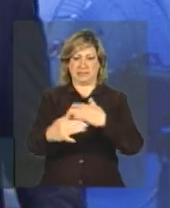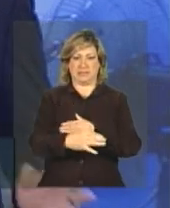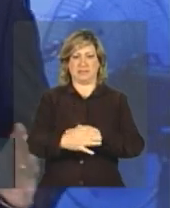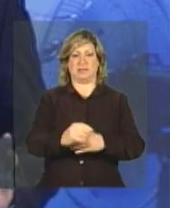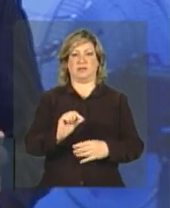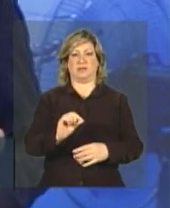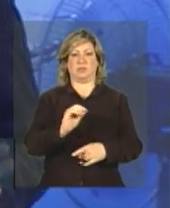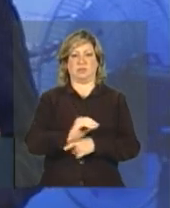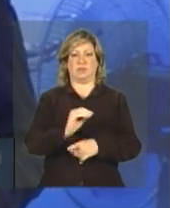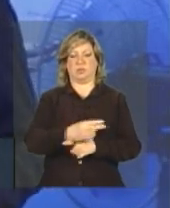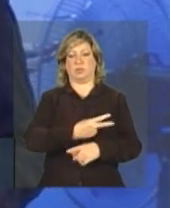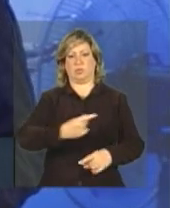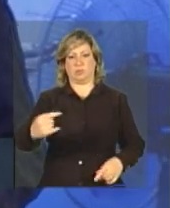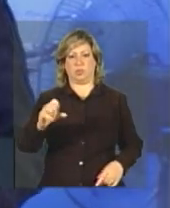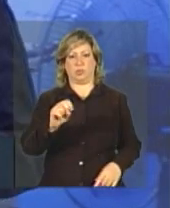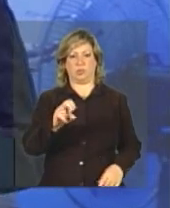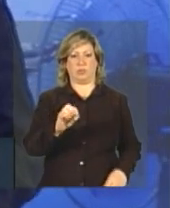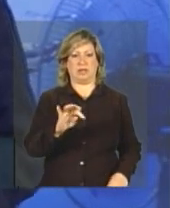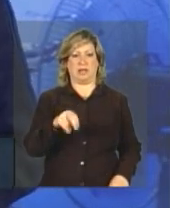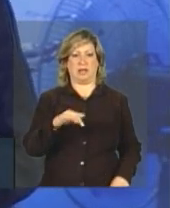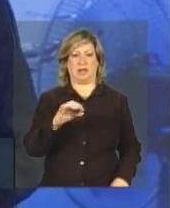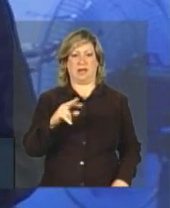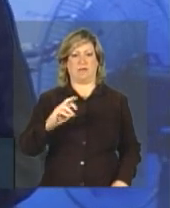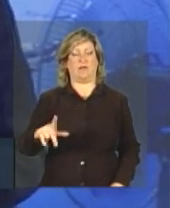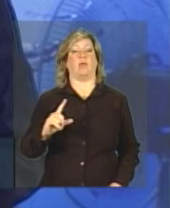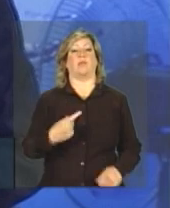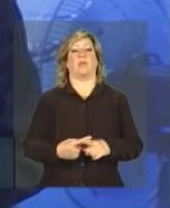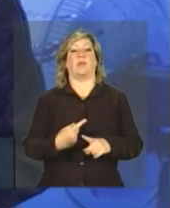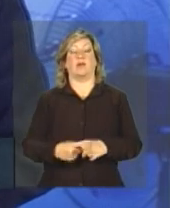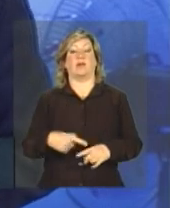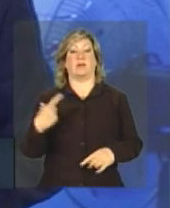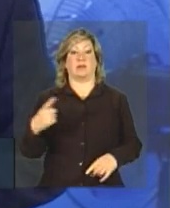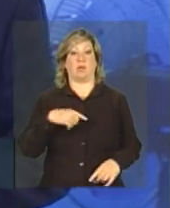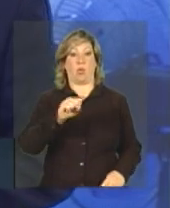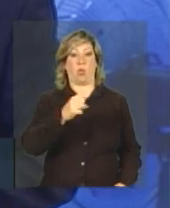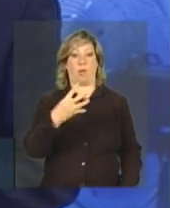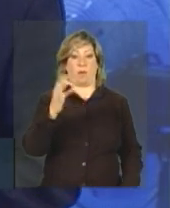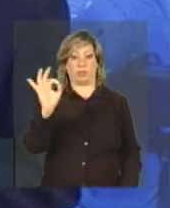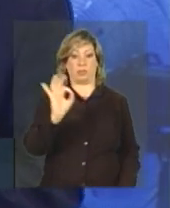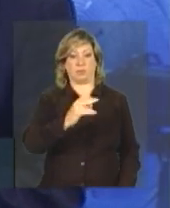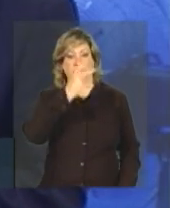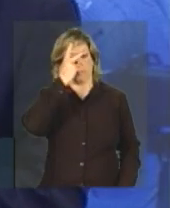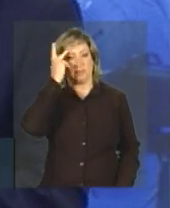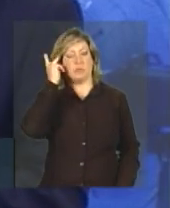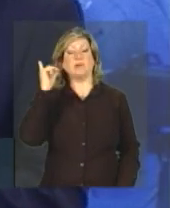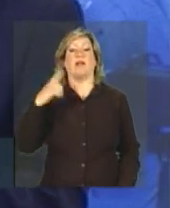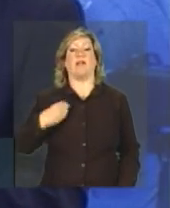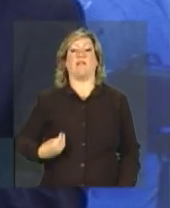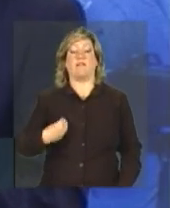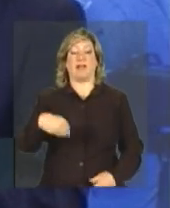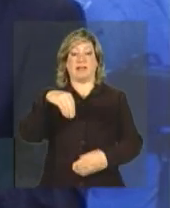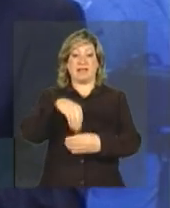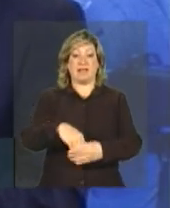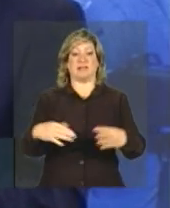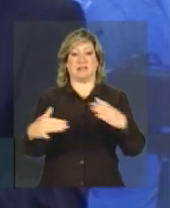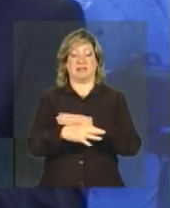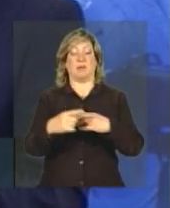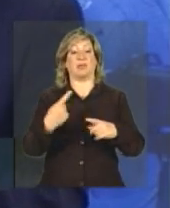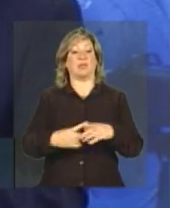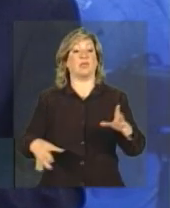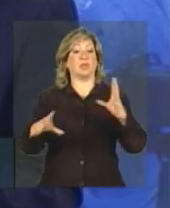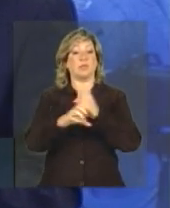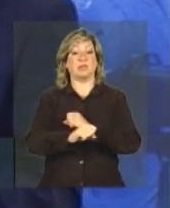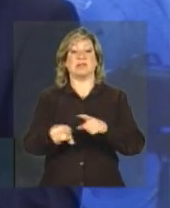porque 84% da população vive nas cidades, mas porque as cidades estão acumulando graves